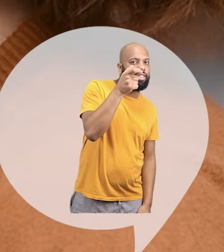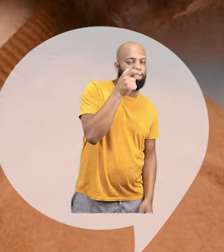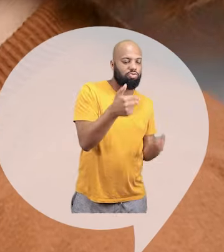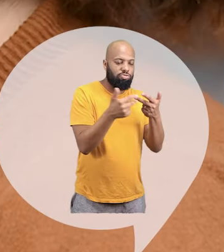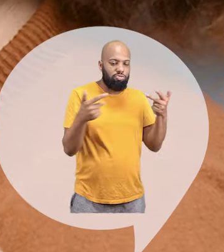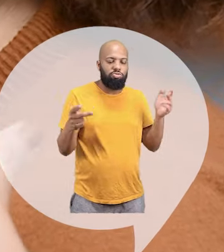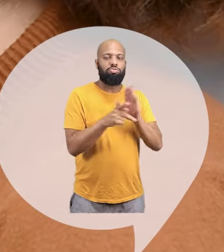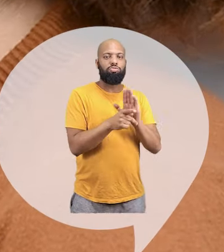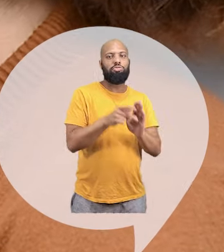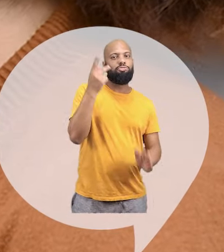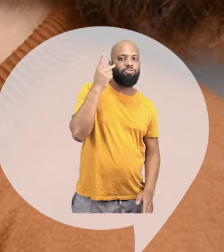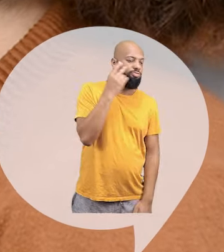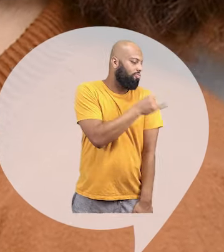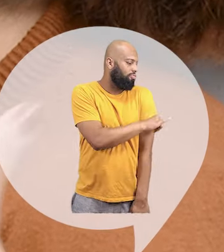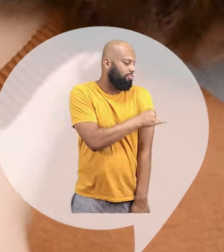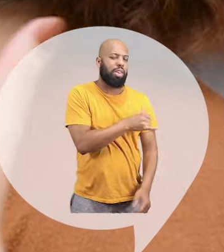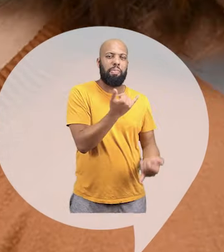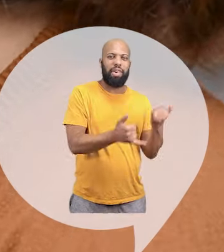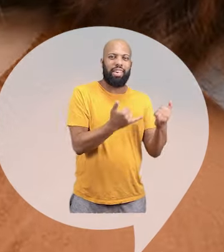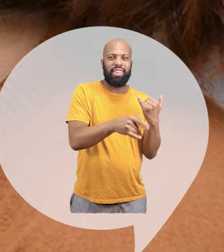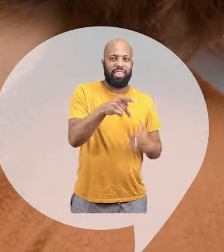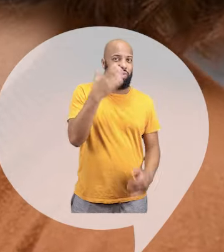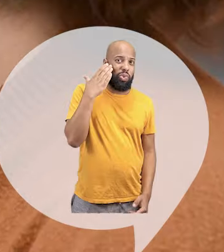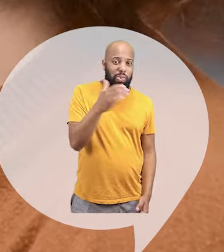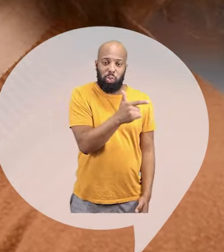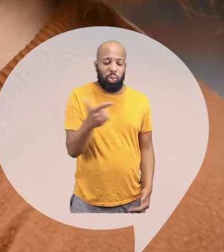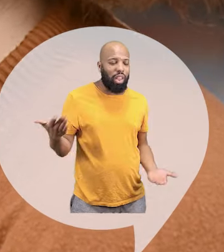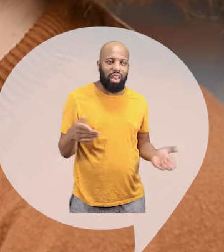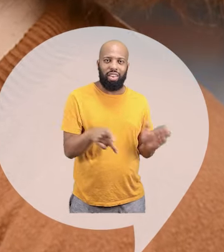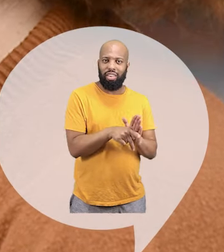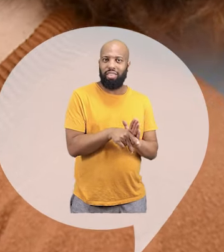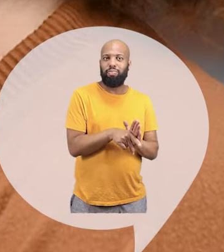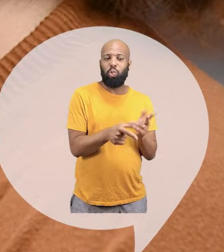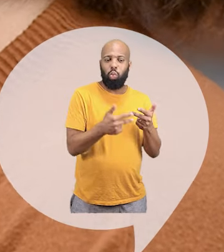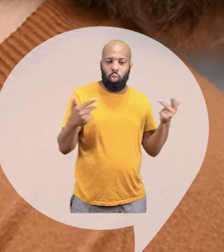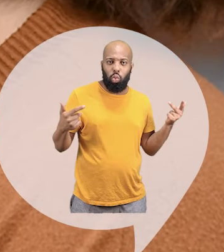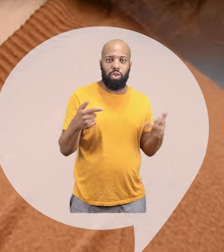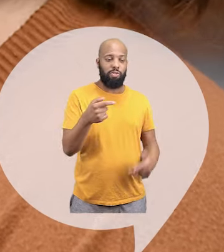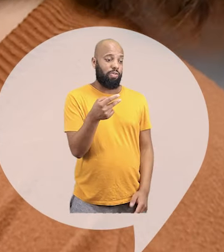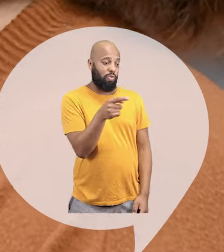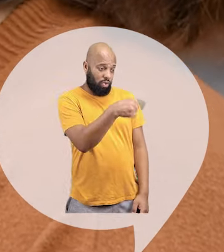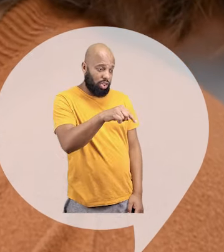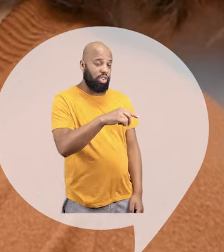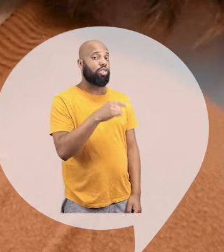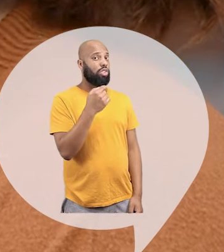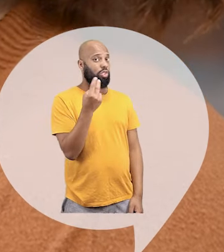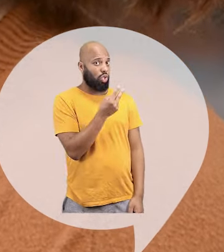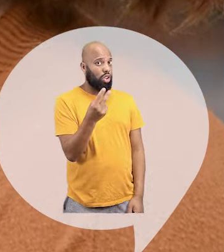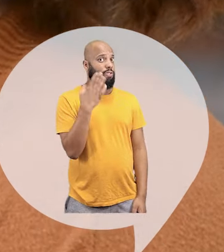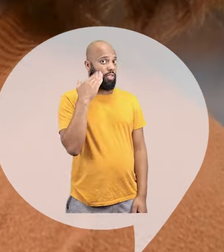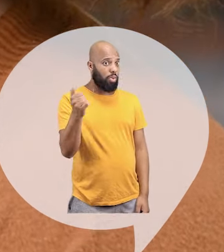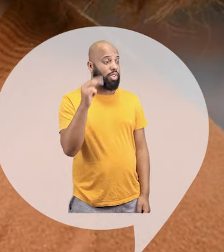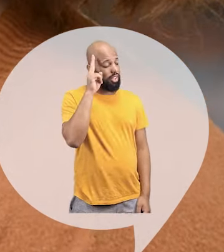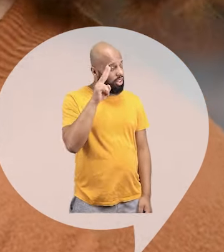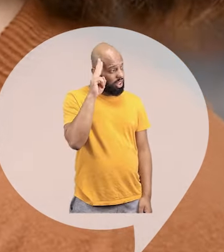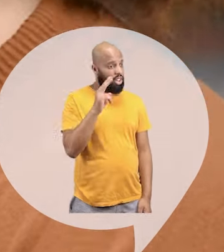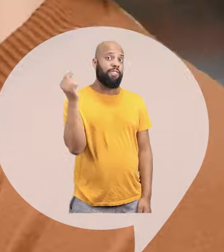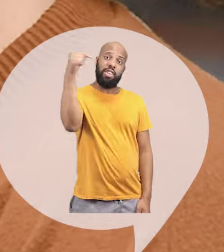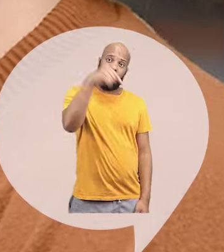Rio parece que a gente nunca é um lugar muito de inexiabilidade né Então quando vocês forem muitos famosos